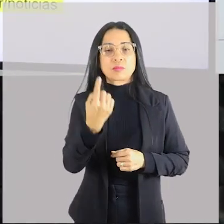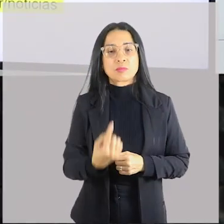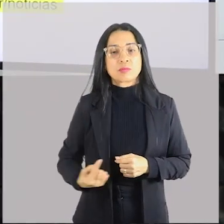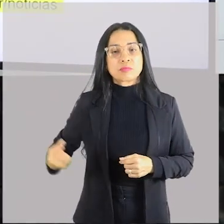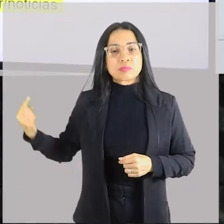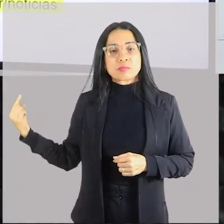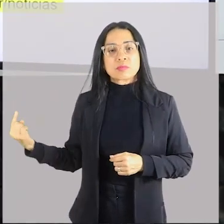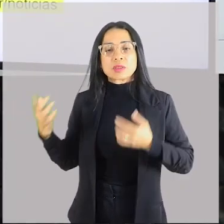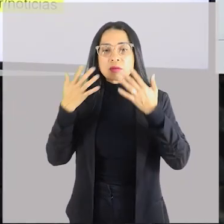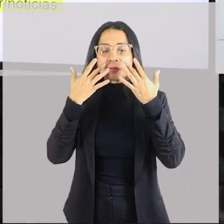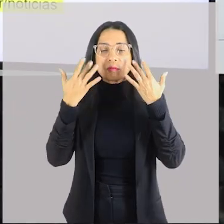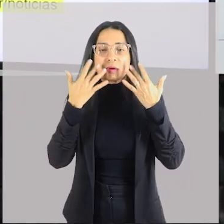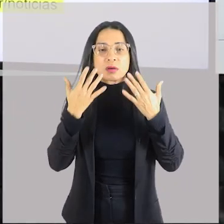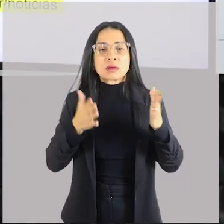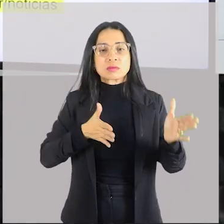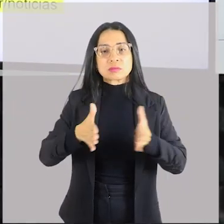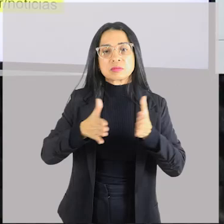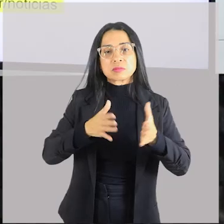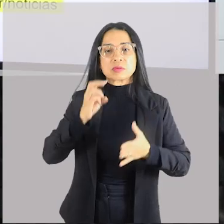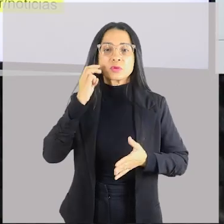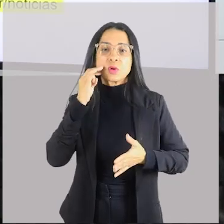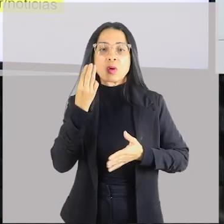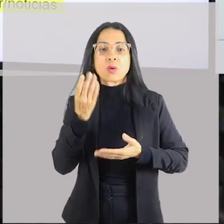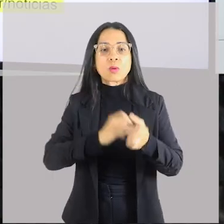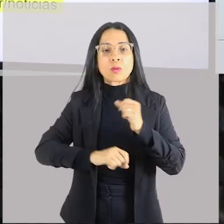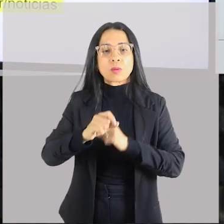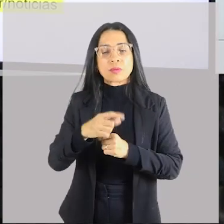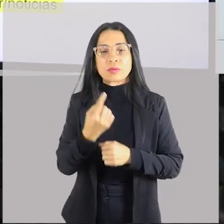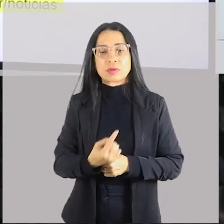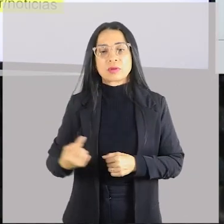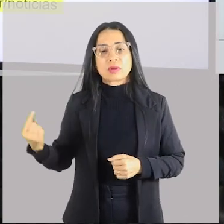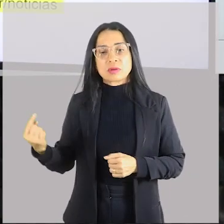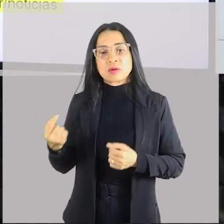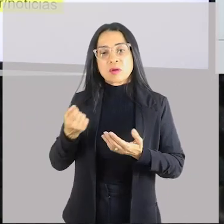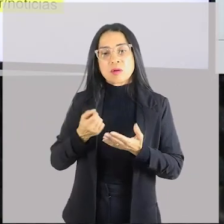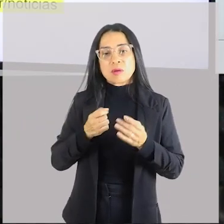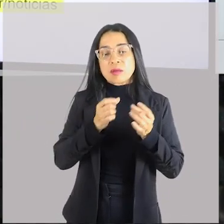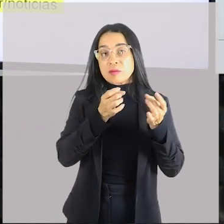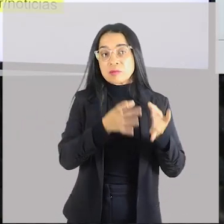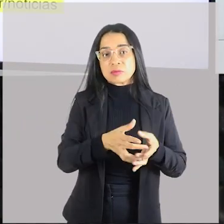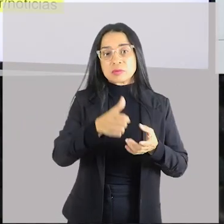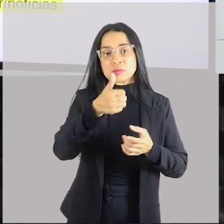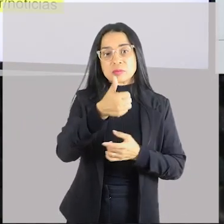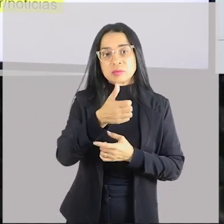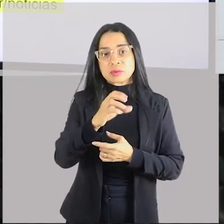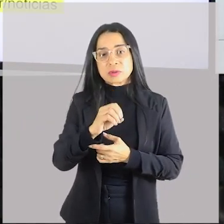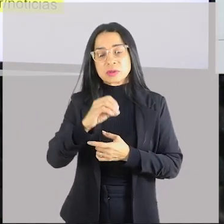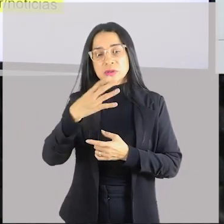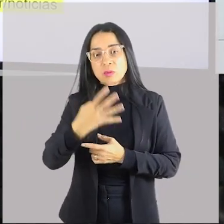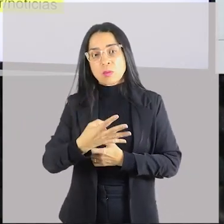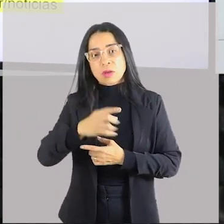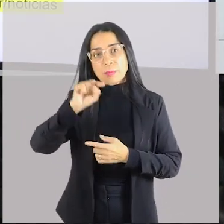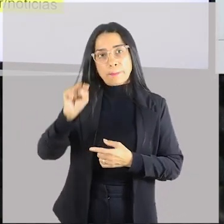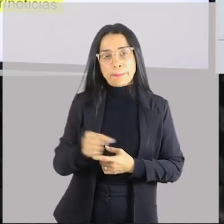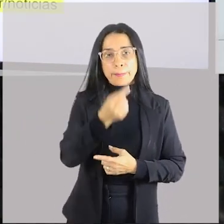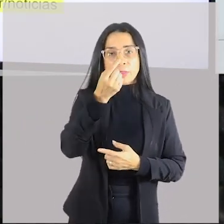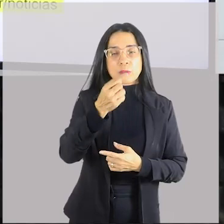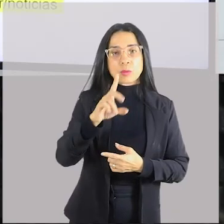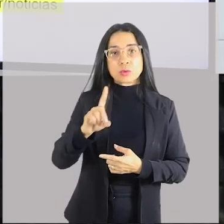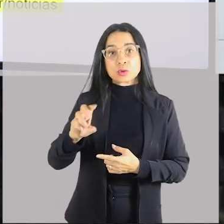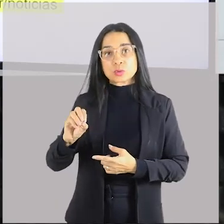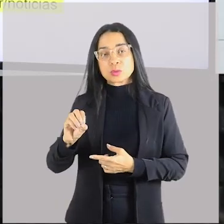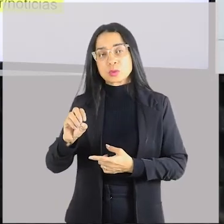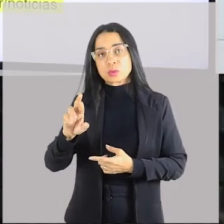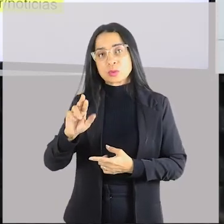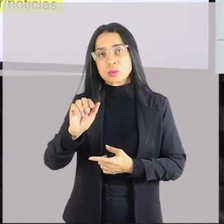tá uma obra da fase Rosa o menino cachimbo que foi vendido por 104 Milhões de Dólares coloquei essa propositalmente para vocês terem uma noção de